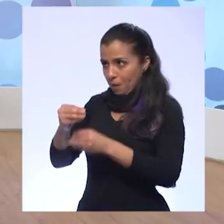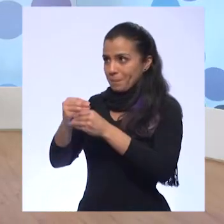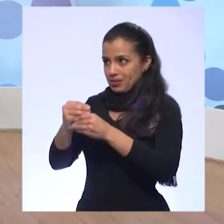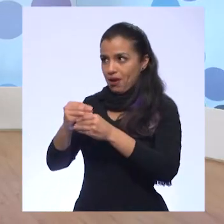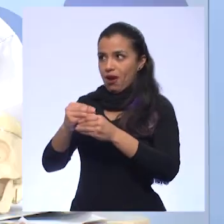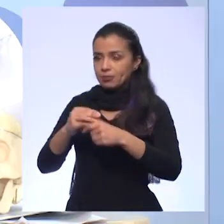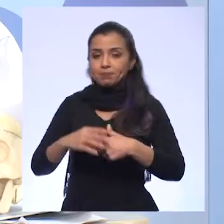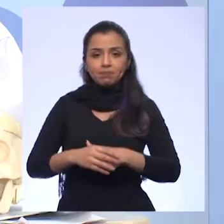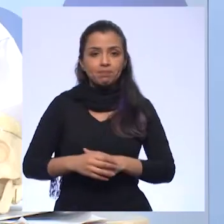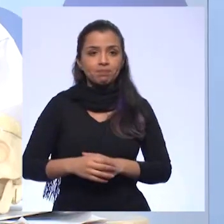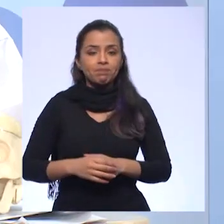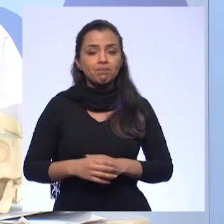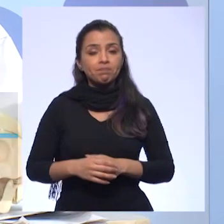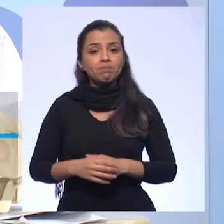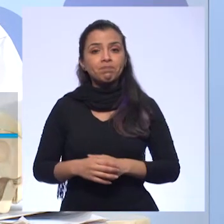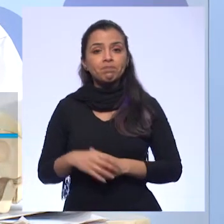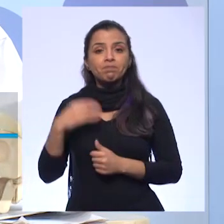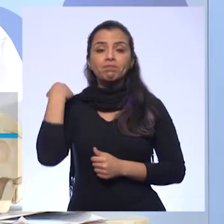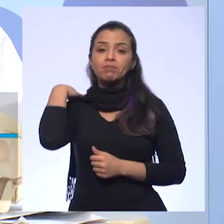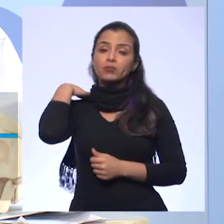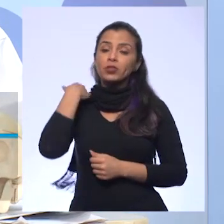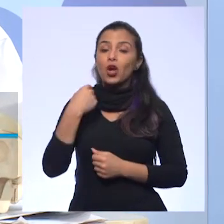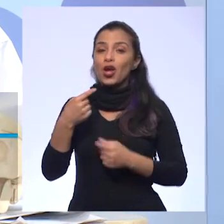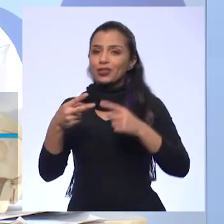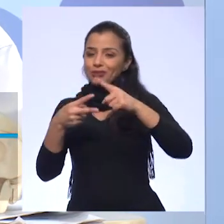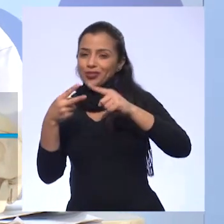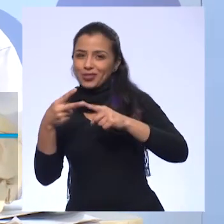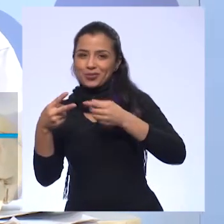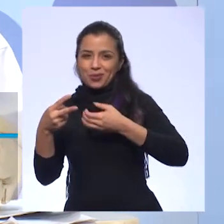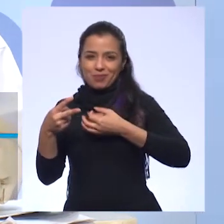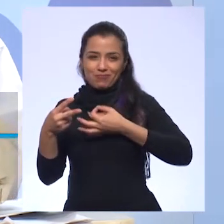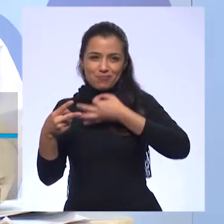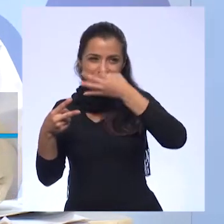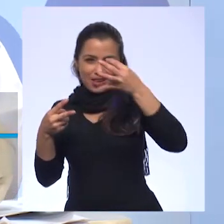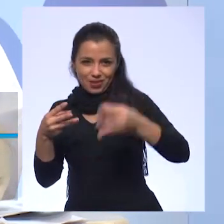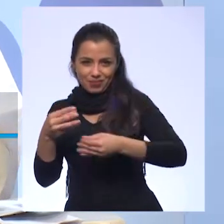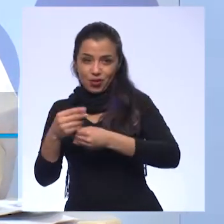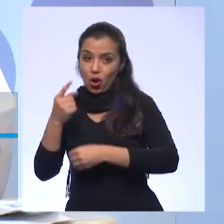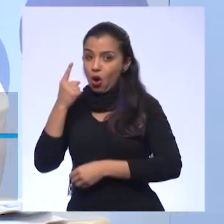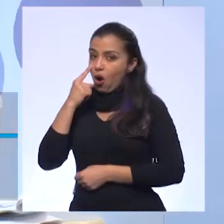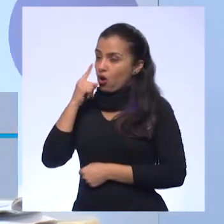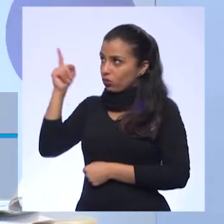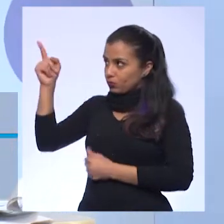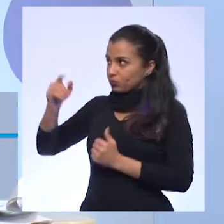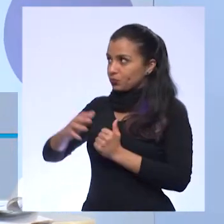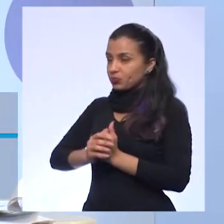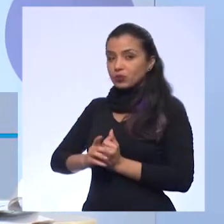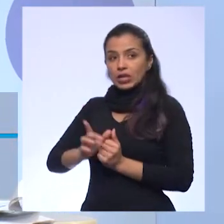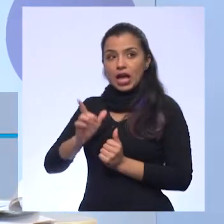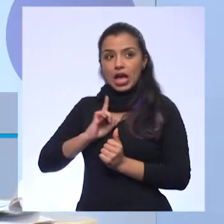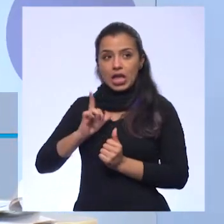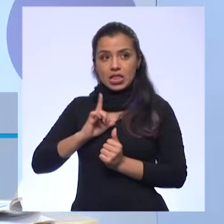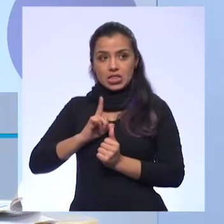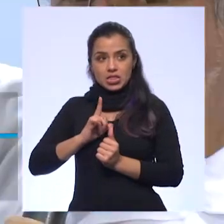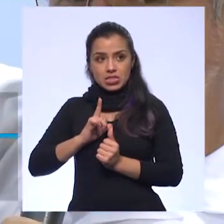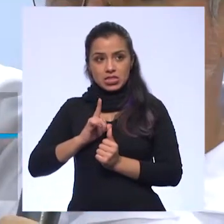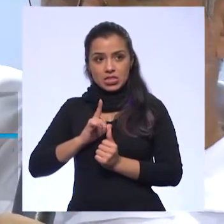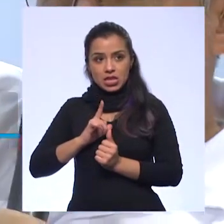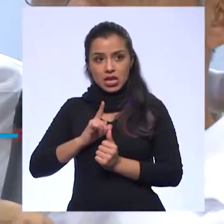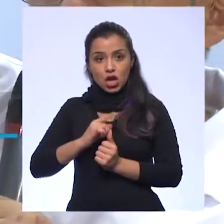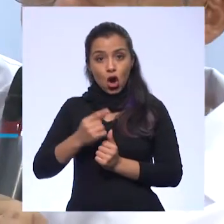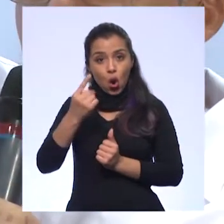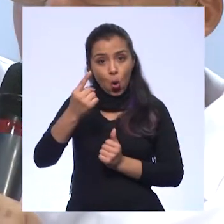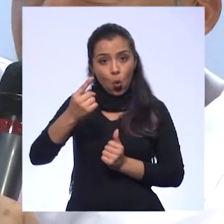pode, assim, professor? São dois comentários, na verdade. Se você observar isso aqui, você está vendo que tem um esqueleto pendurado e o outro é mais